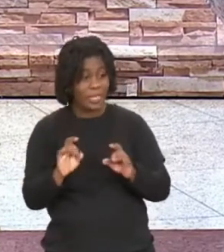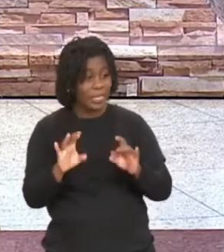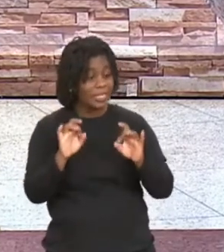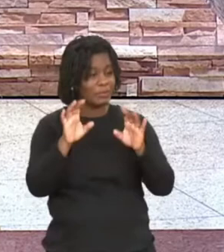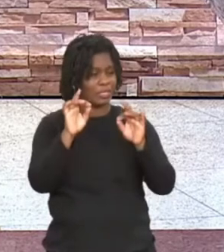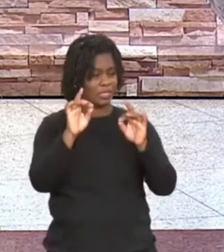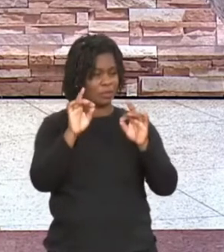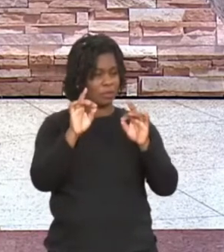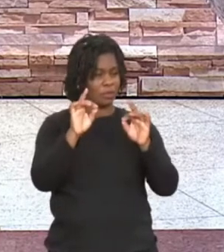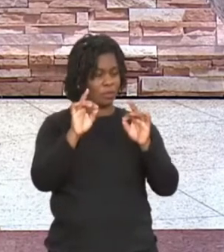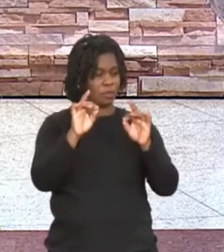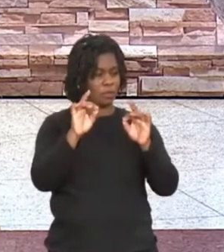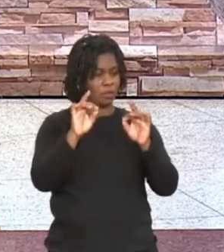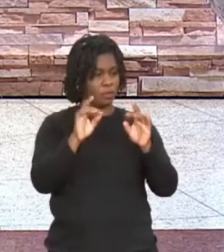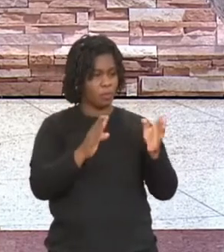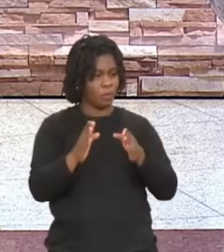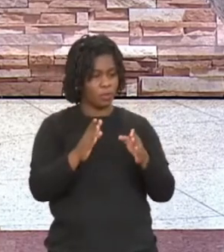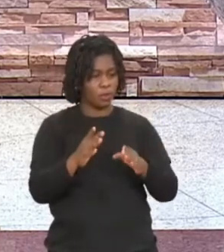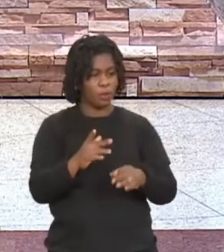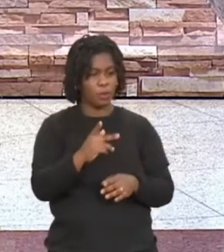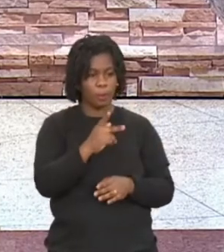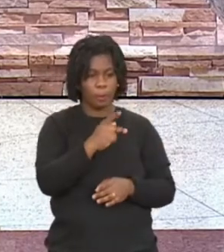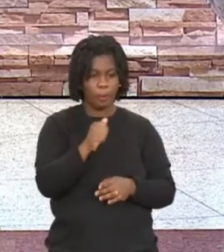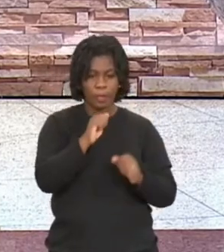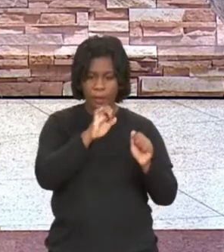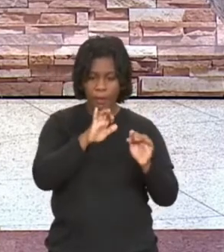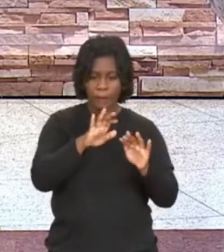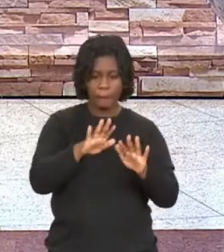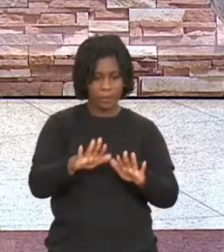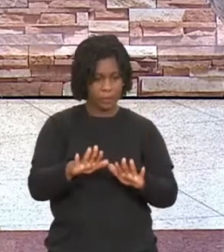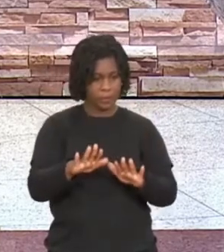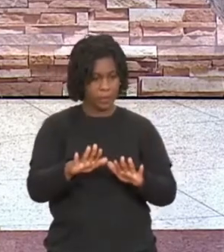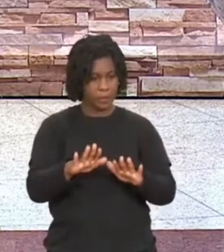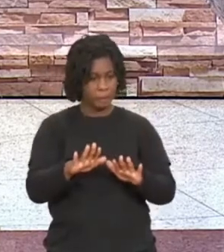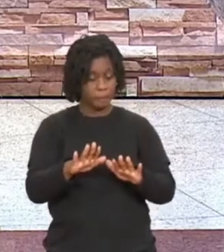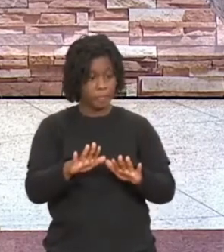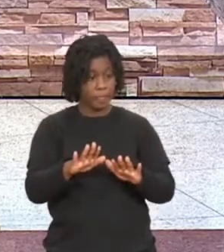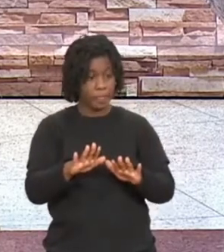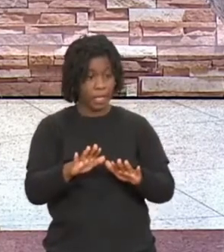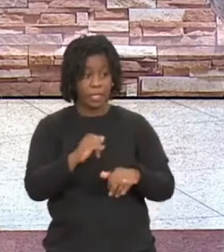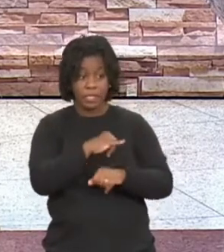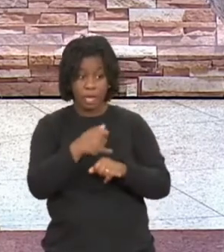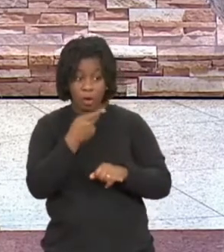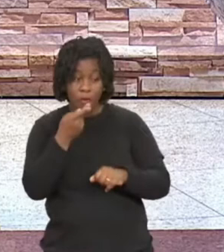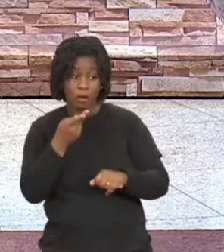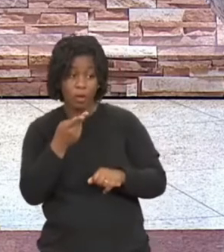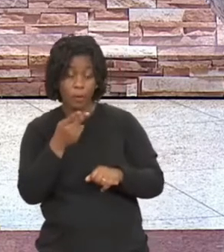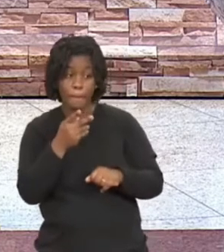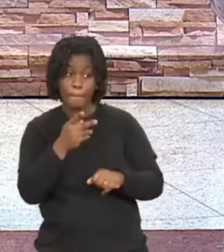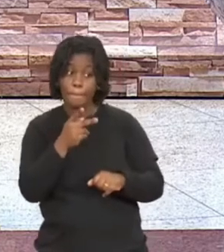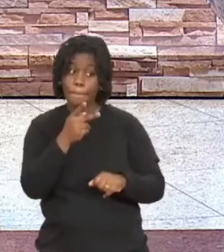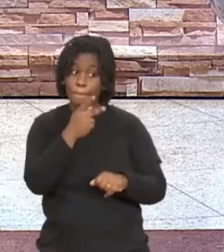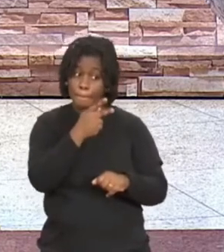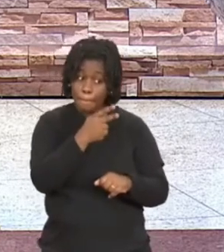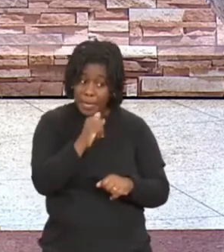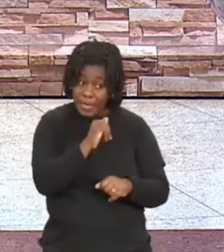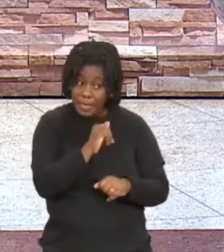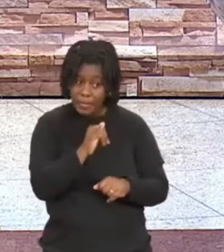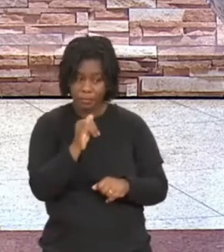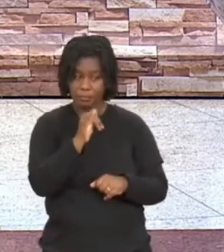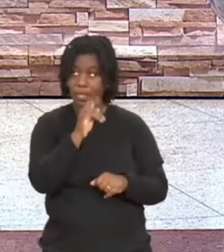momento do pai abençoá-lo. Ele disse: pai, Deus, o teu Deus enviou uma caça